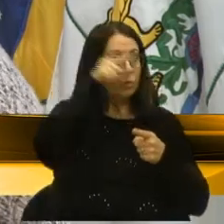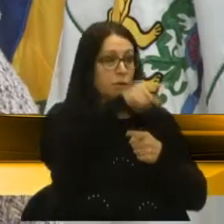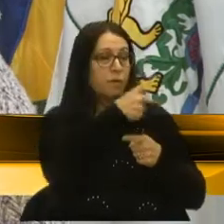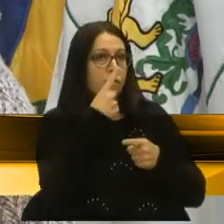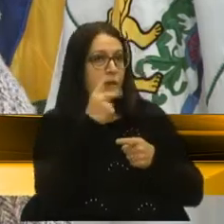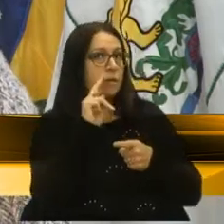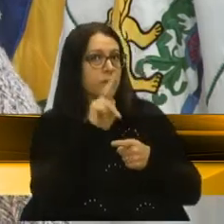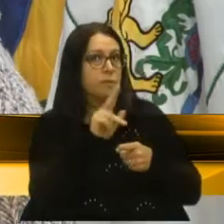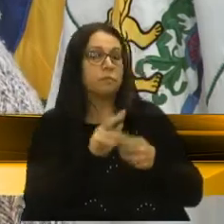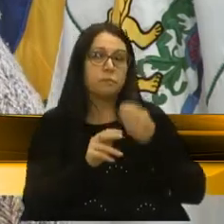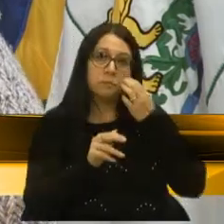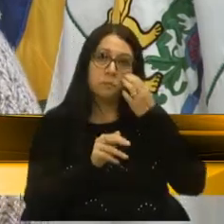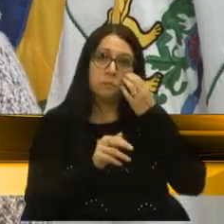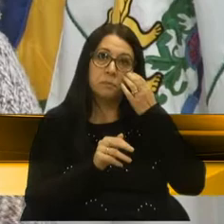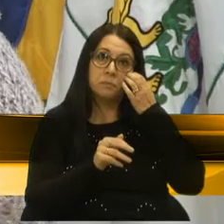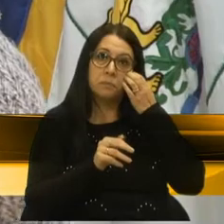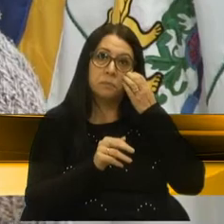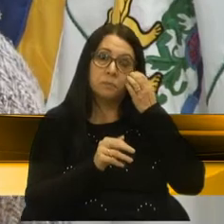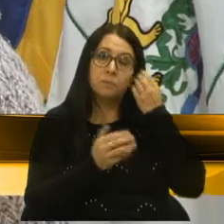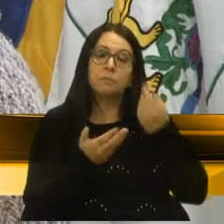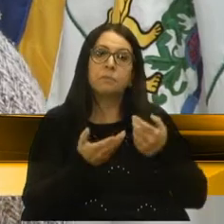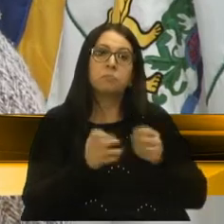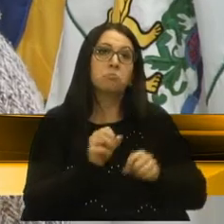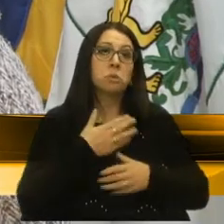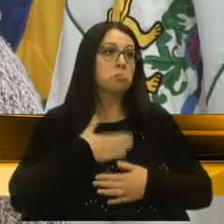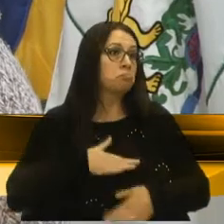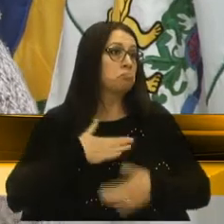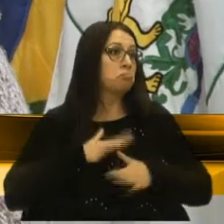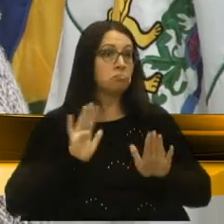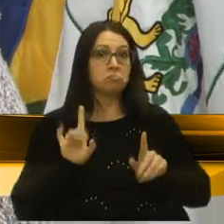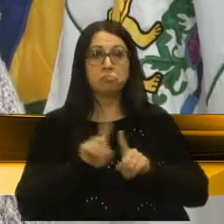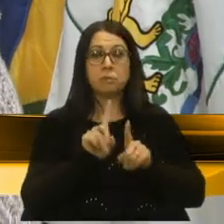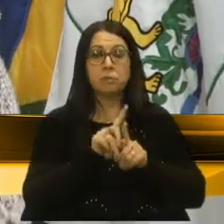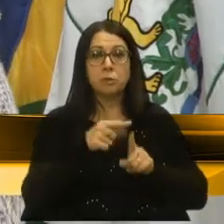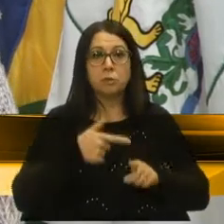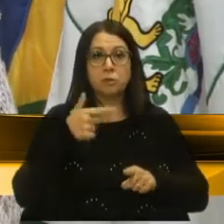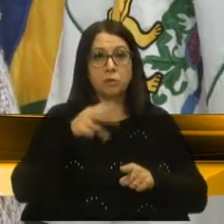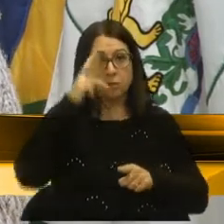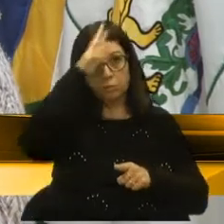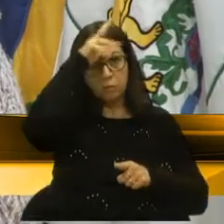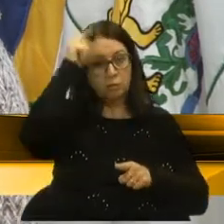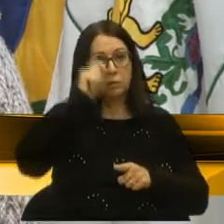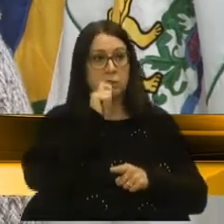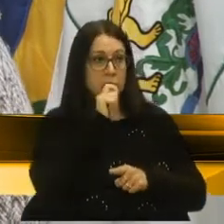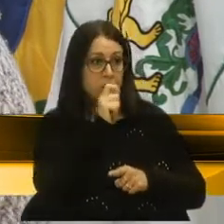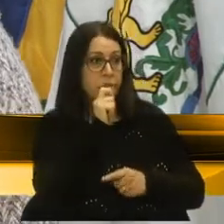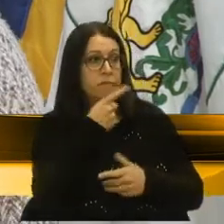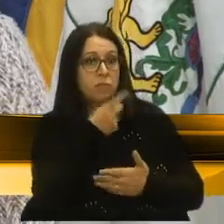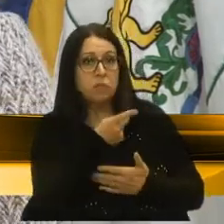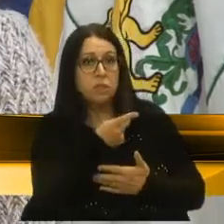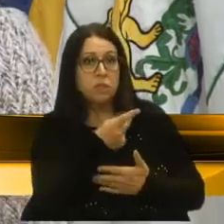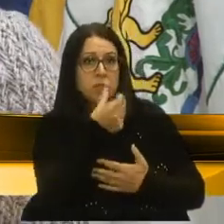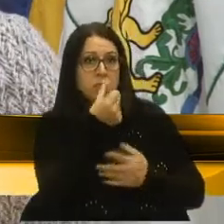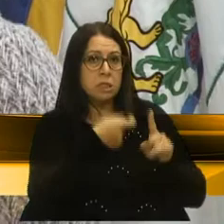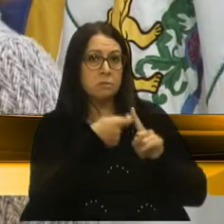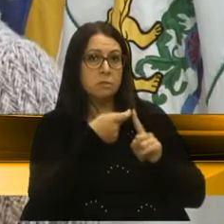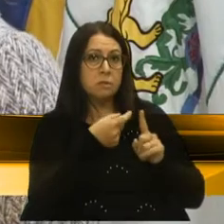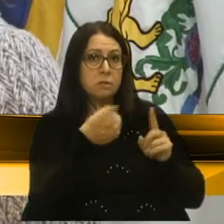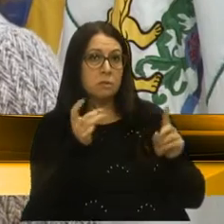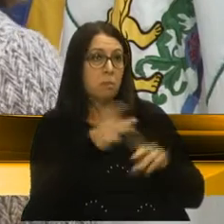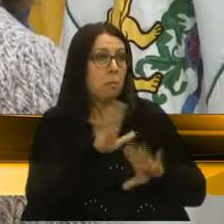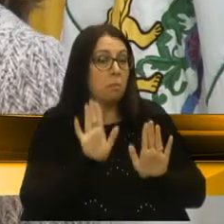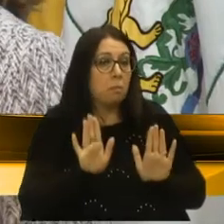viu aqui, está muito tranquilo. Inclusive, o vice-prefeito, em entrevista, falou que 6 meses é o